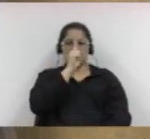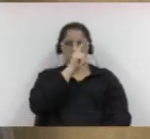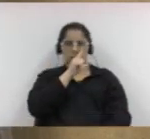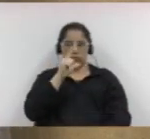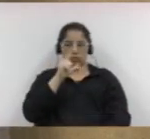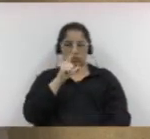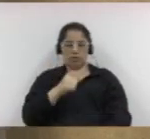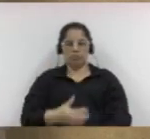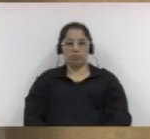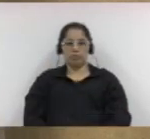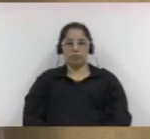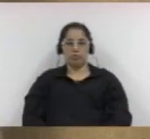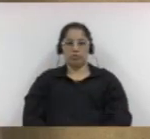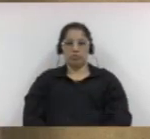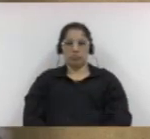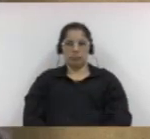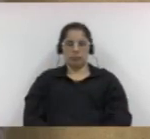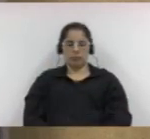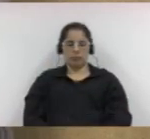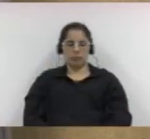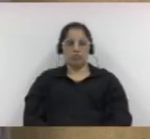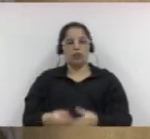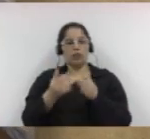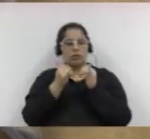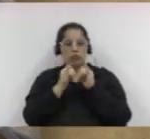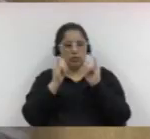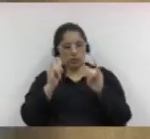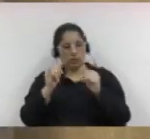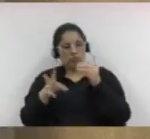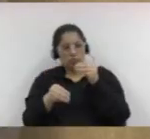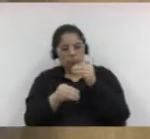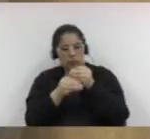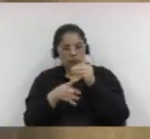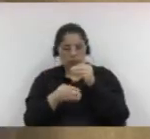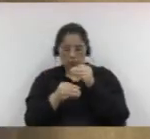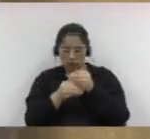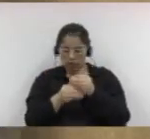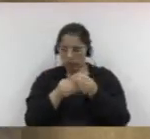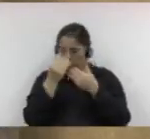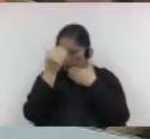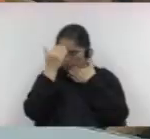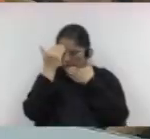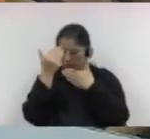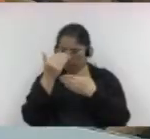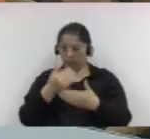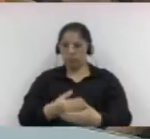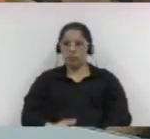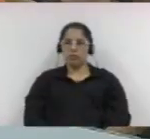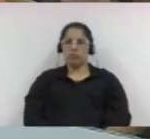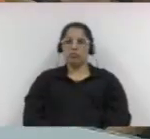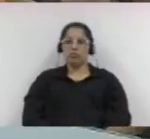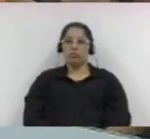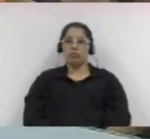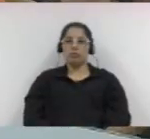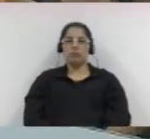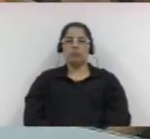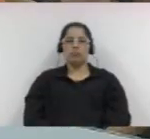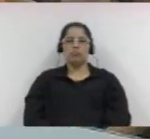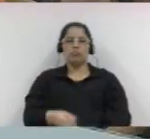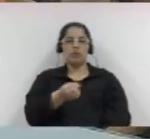Era isso que eu tinha para dizer, a título de colaboração para o requerimento, que vem em boa hora. Senhor presidente, muito obrigado.